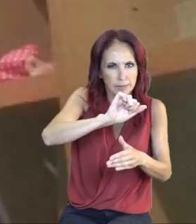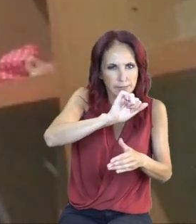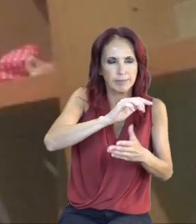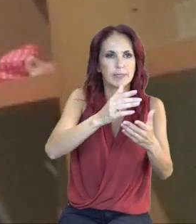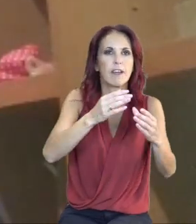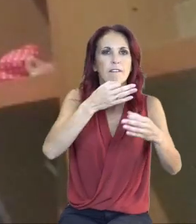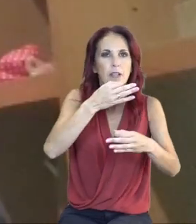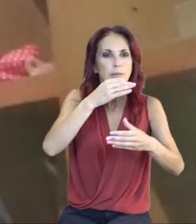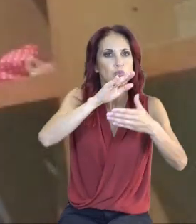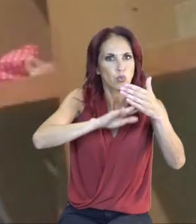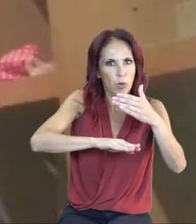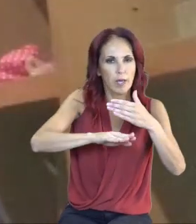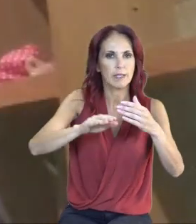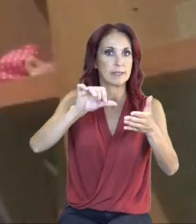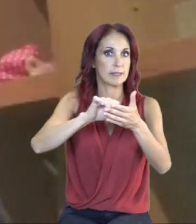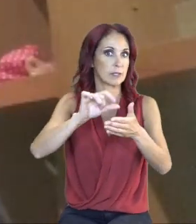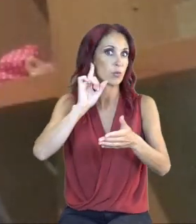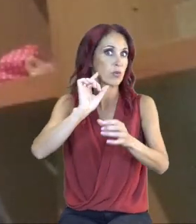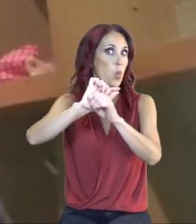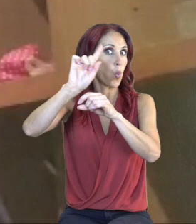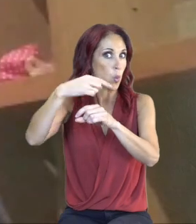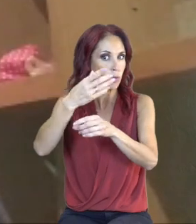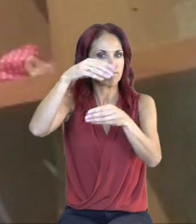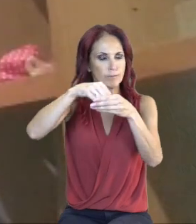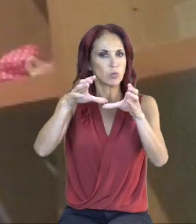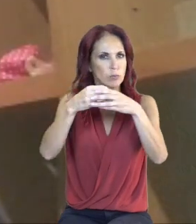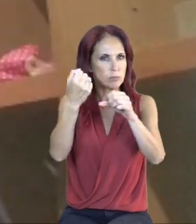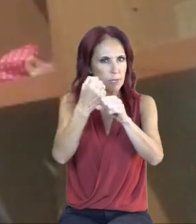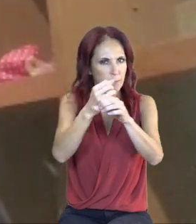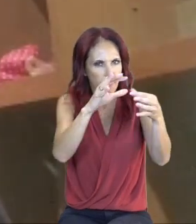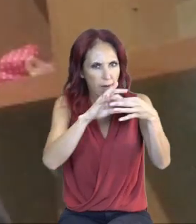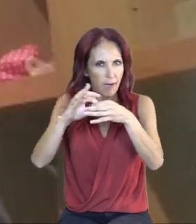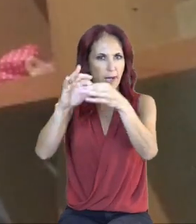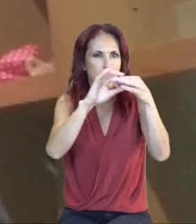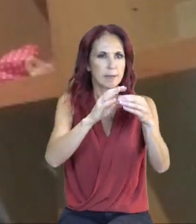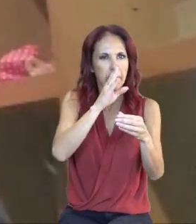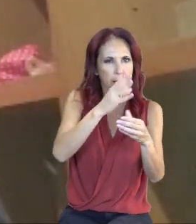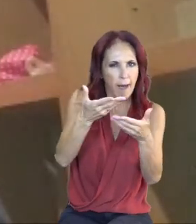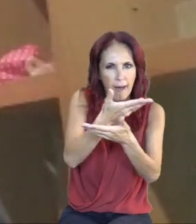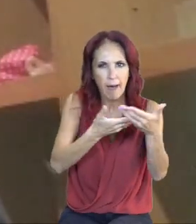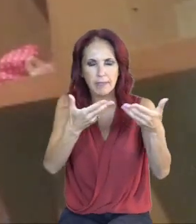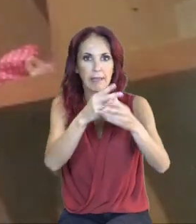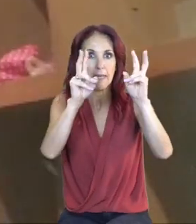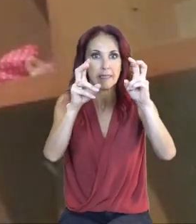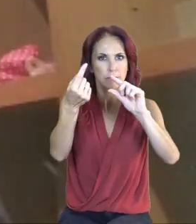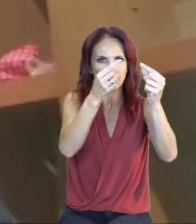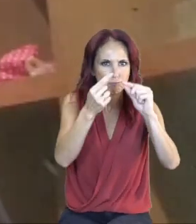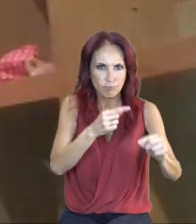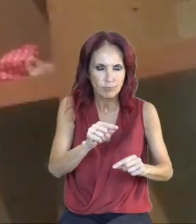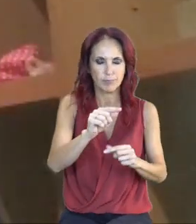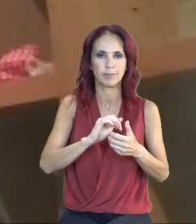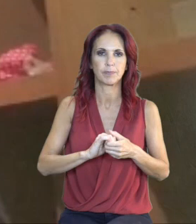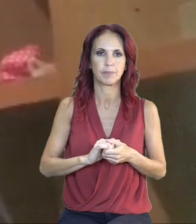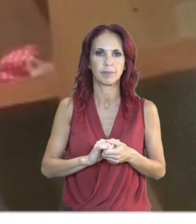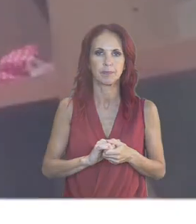mais conhecedores da área das TIC, nomeadamente conversámos com colegas de outros centros Qualifica, integrámos grupos de trabalho, nomeadamente comunidades de prática, onde